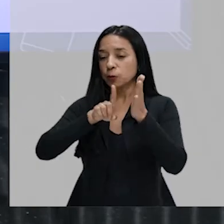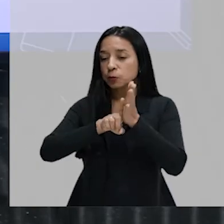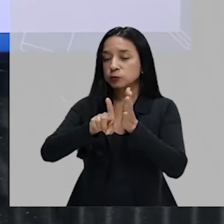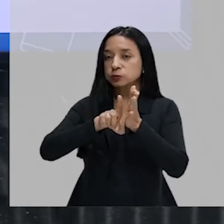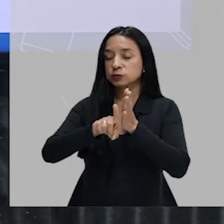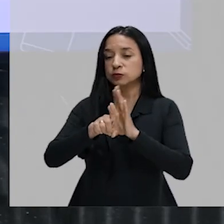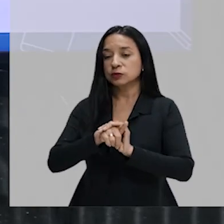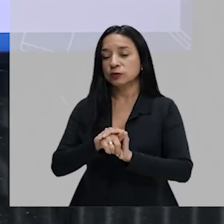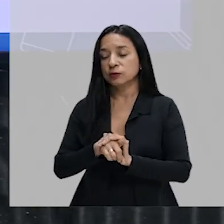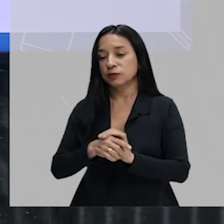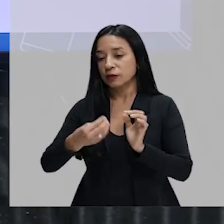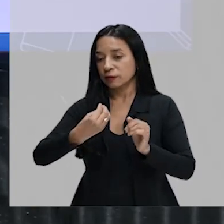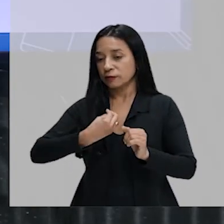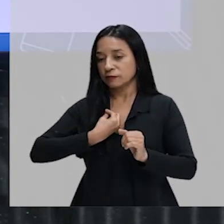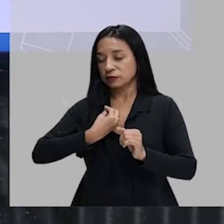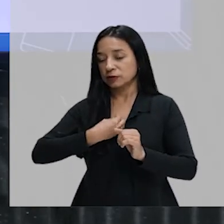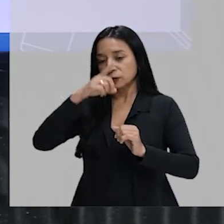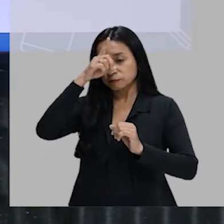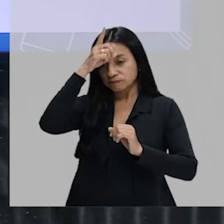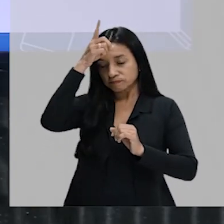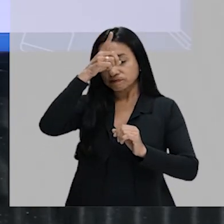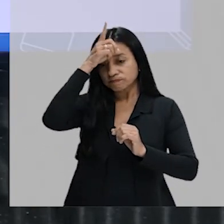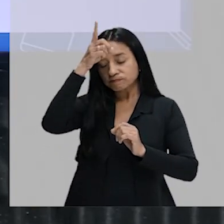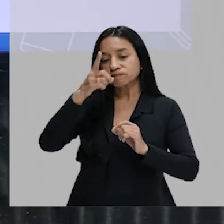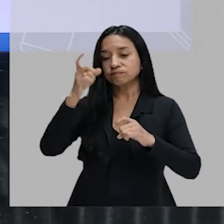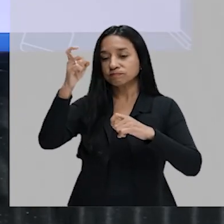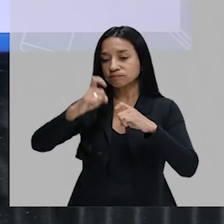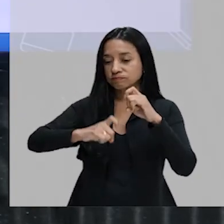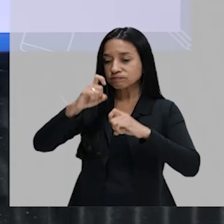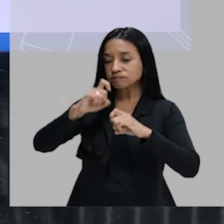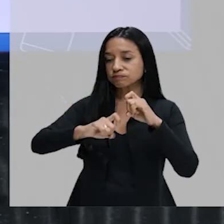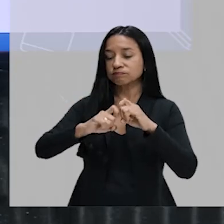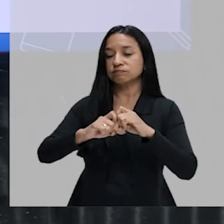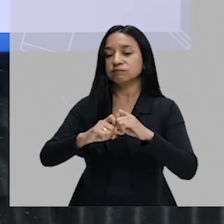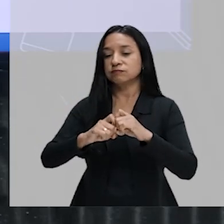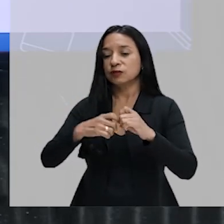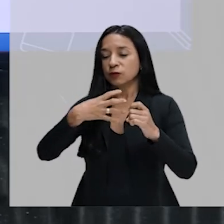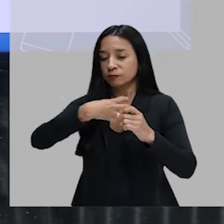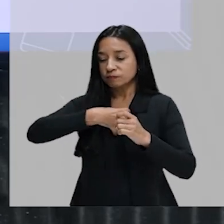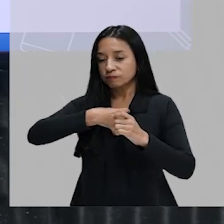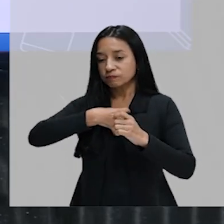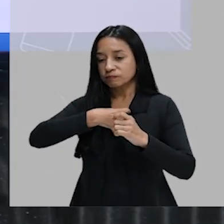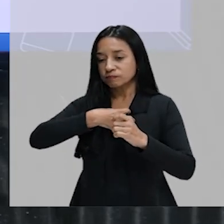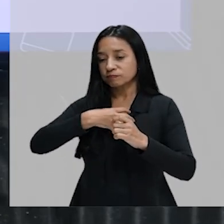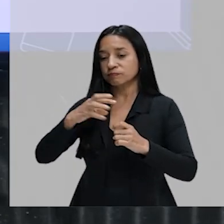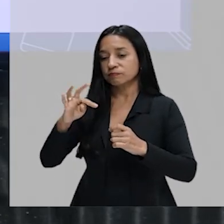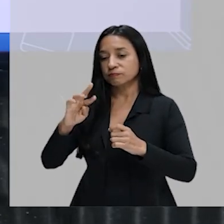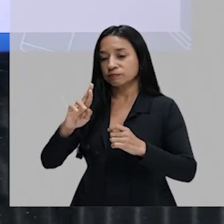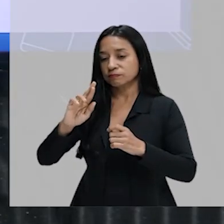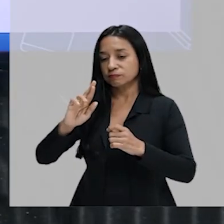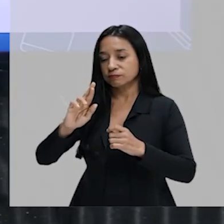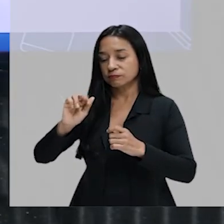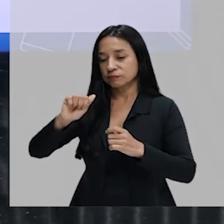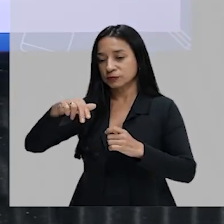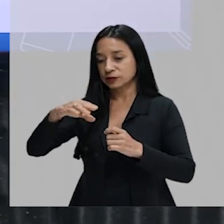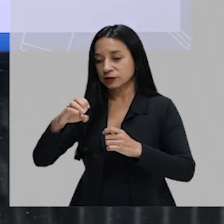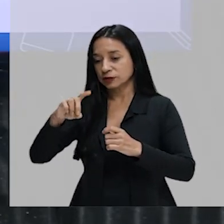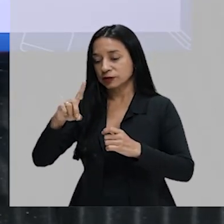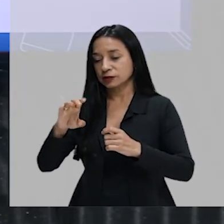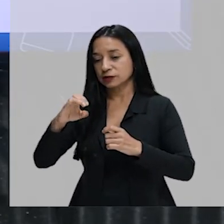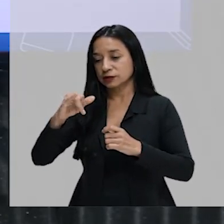ser trabalhados, na verdade que são trabalhados dentro da biodança. São esses elementos aqui, ó. É